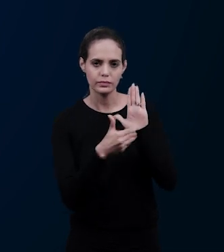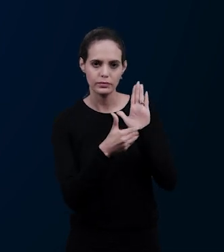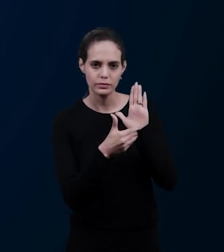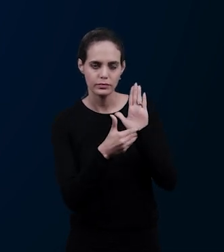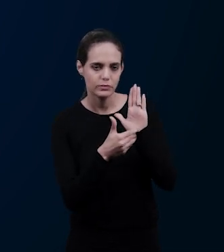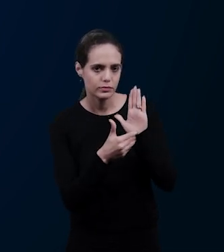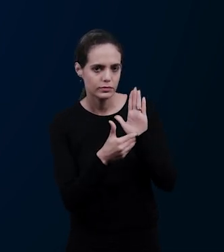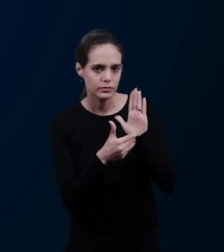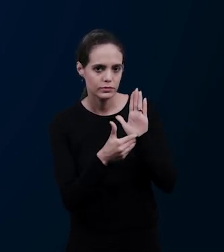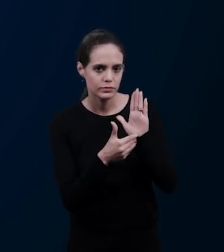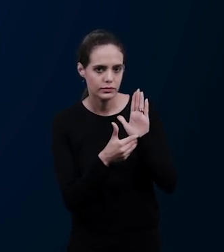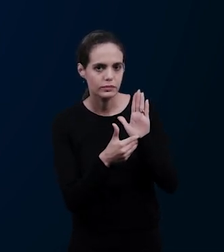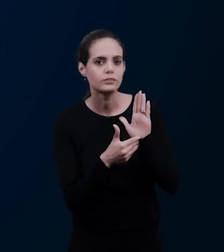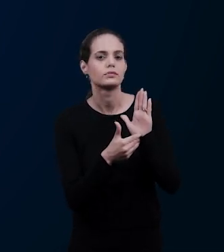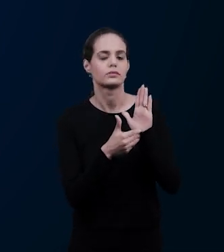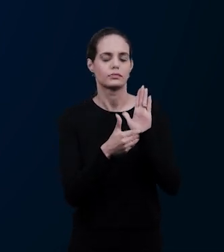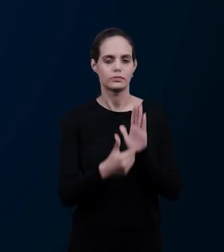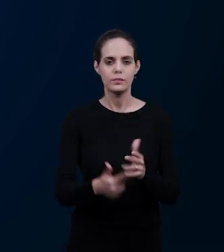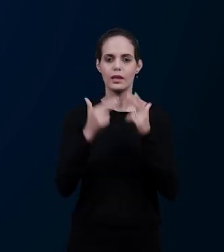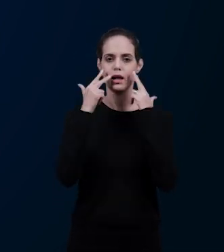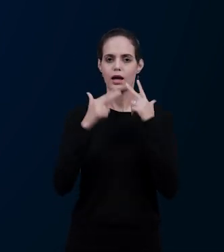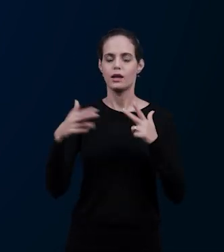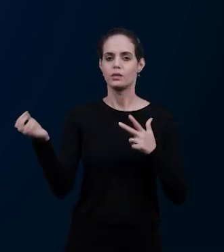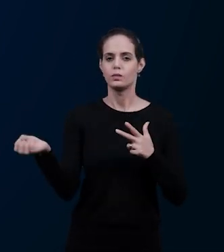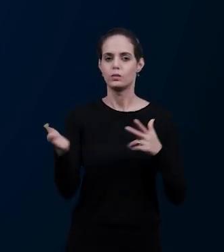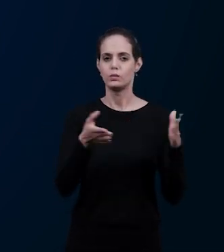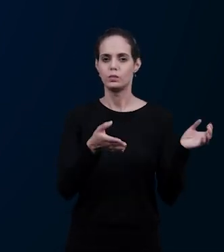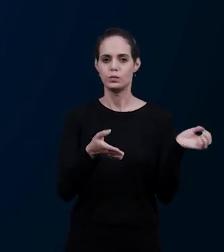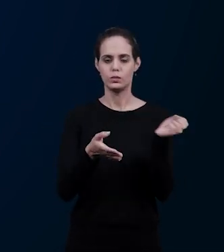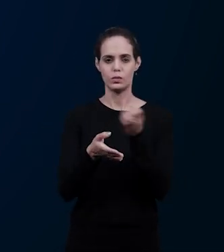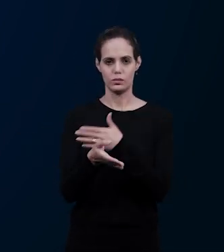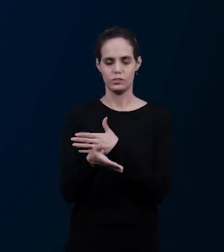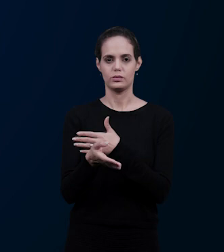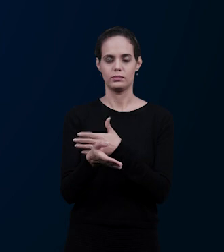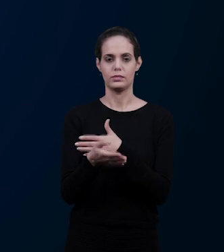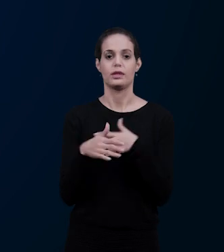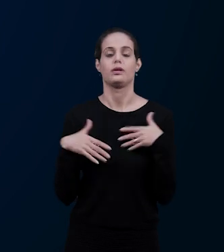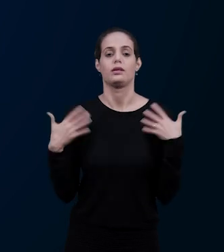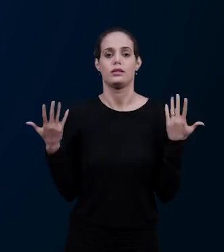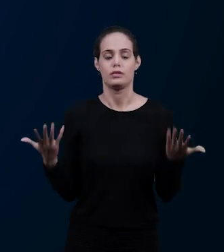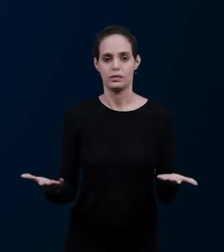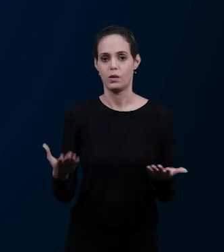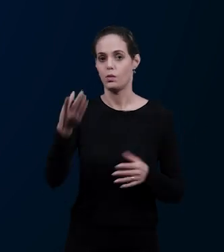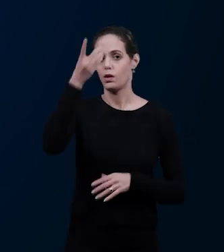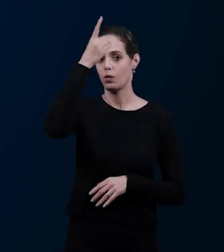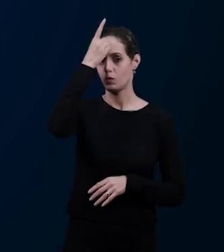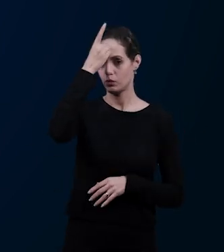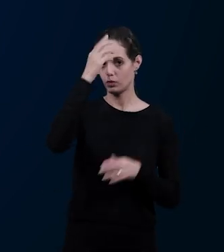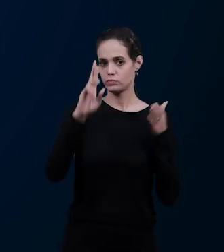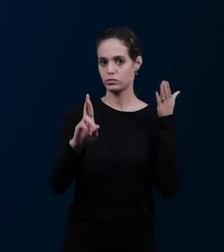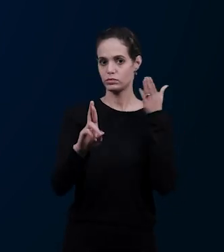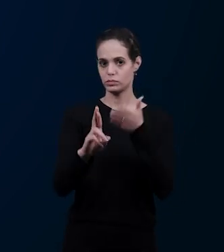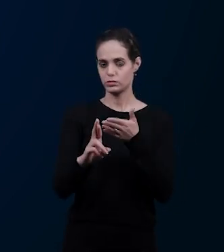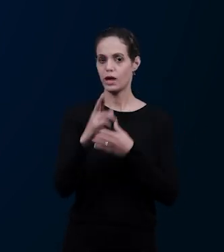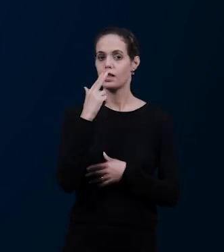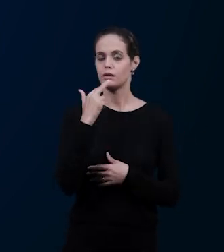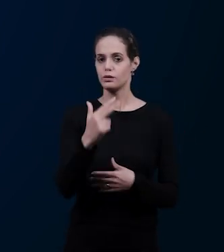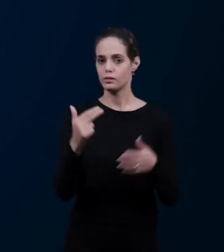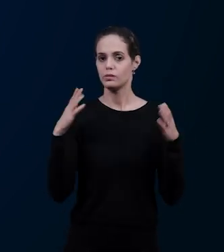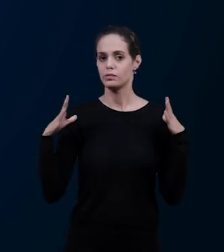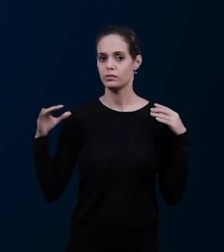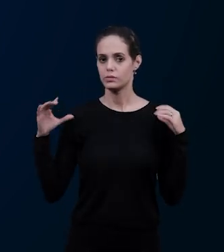versículo, falarão novas línguas. Então ele fez referência ao dom espiritual de línguas